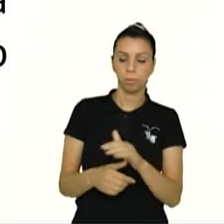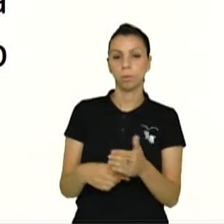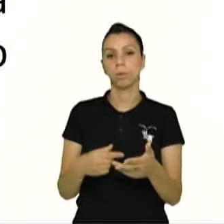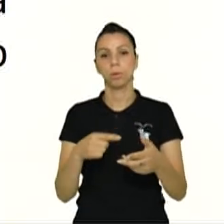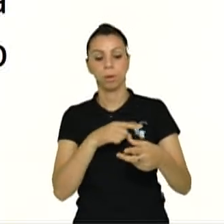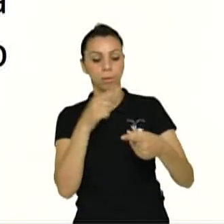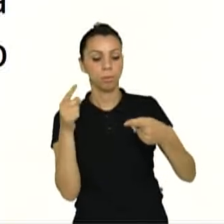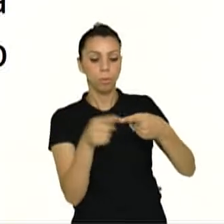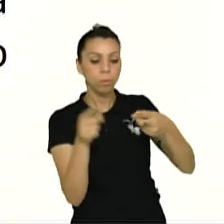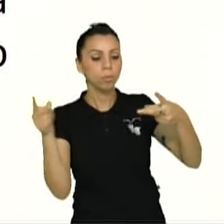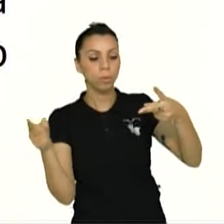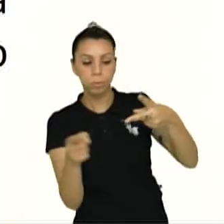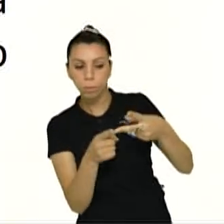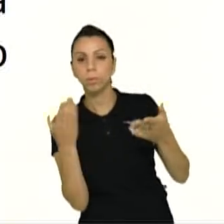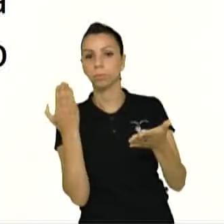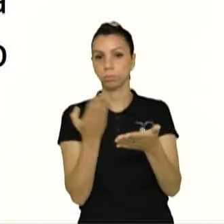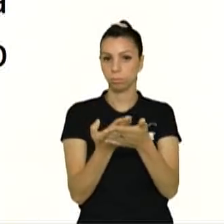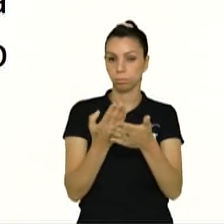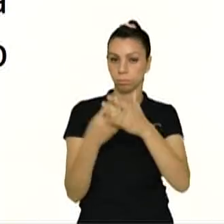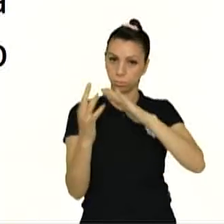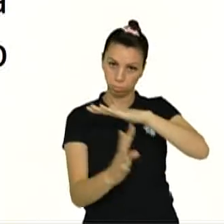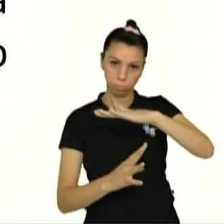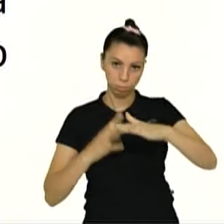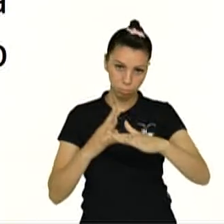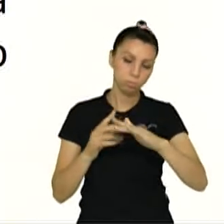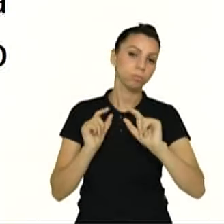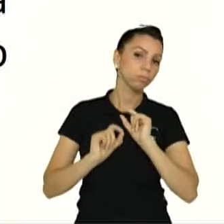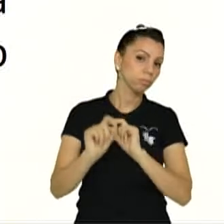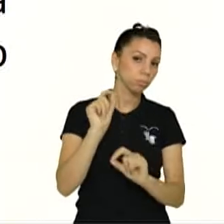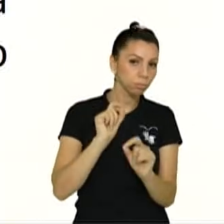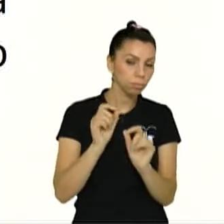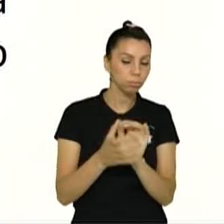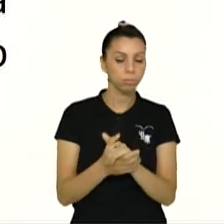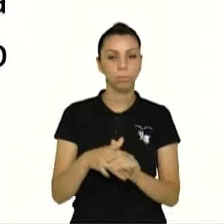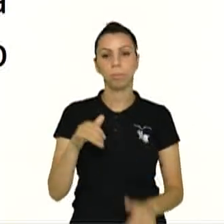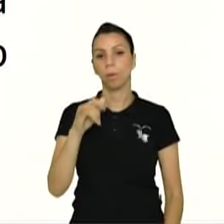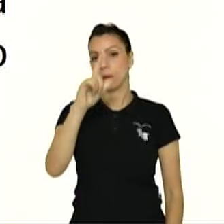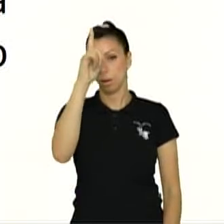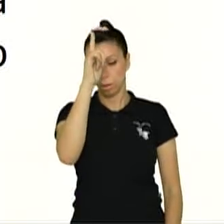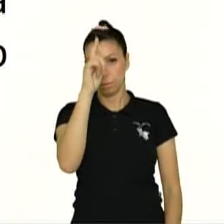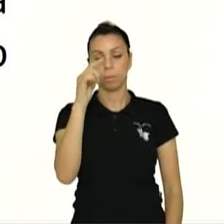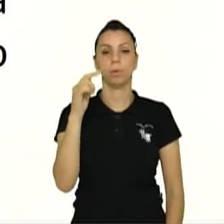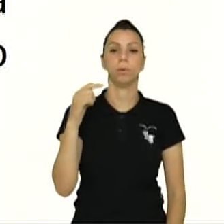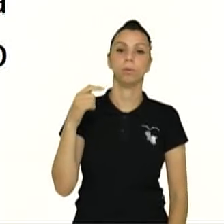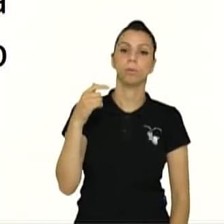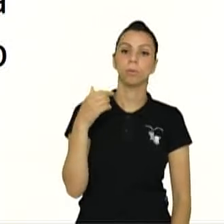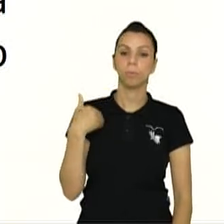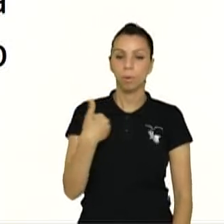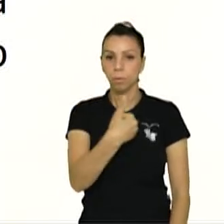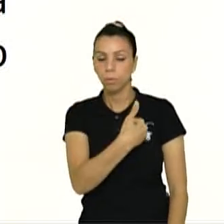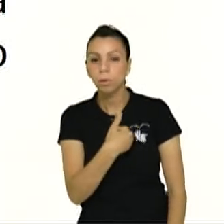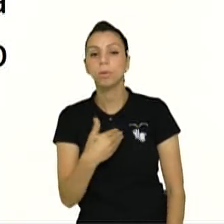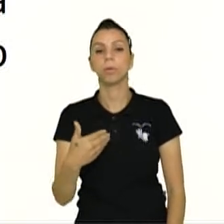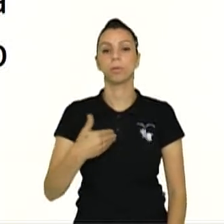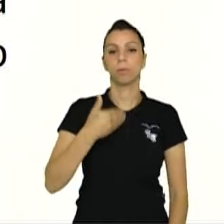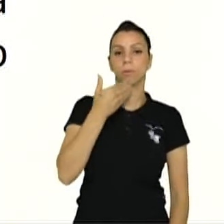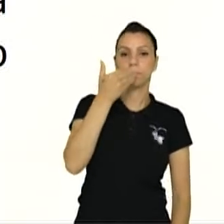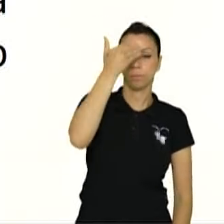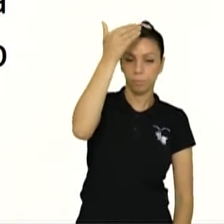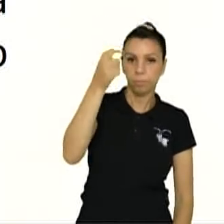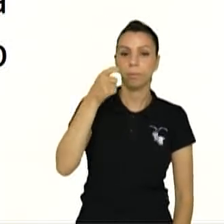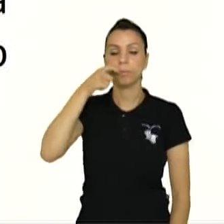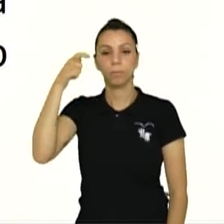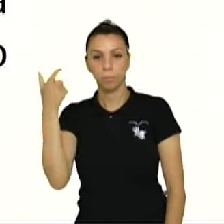1 quanto na aula 2 sobre imigração, nós falamos sobre alemães, poloneses, árabes,